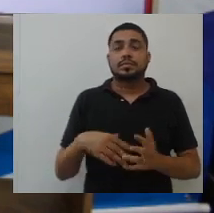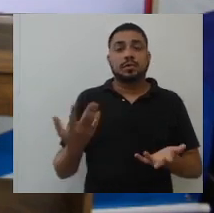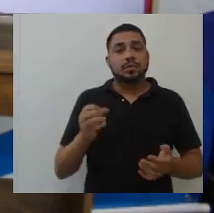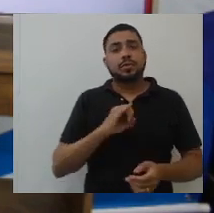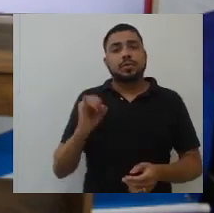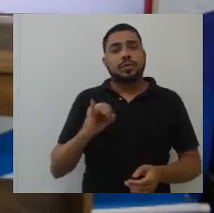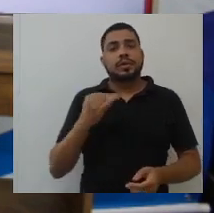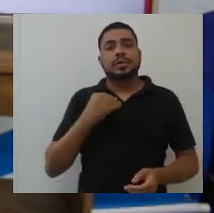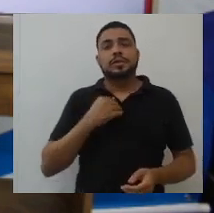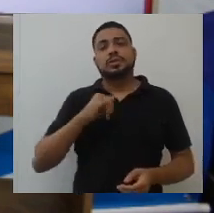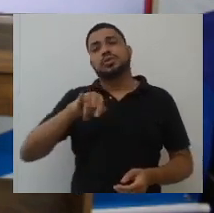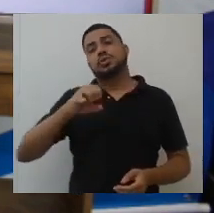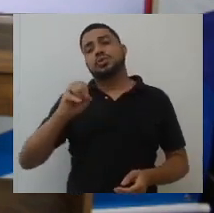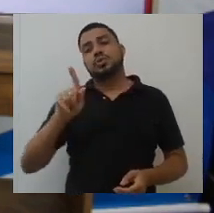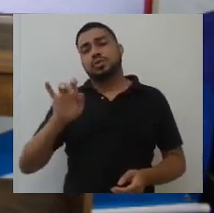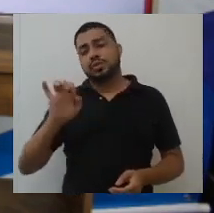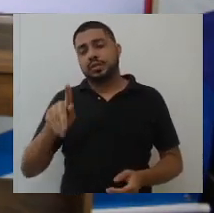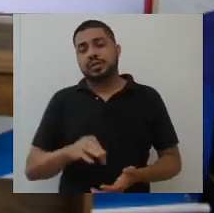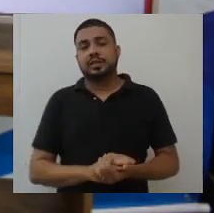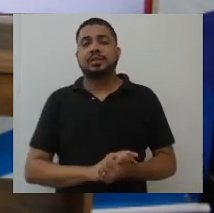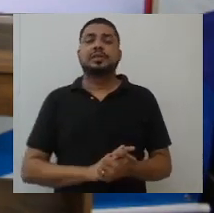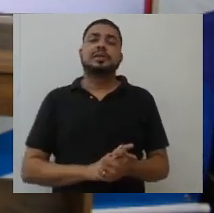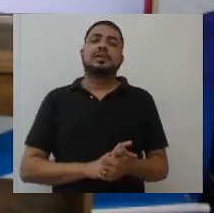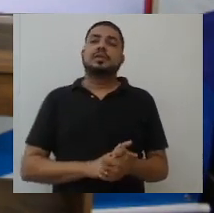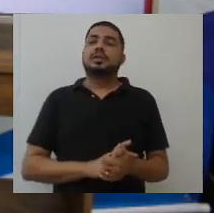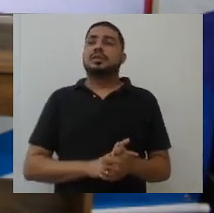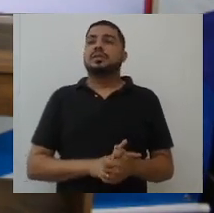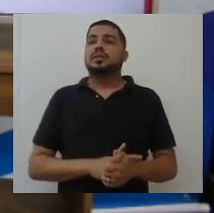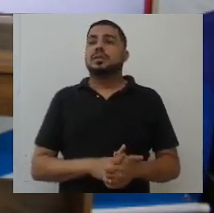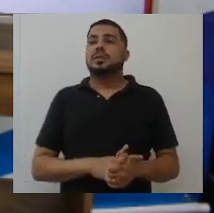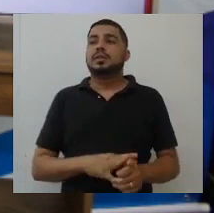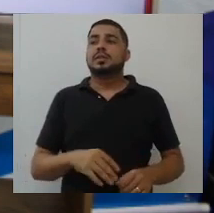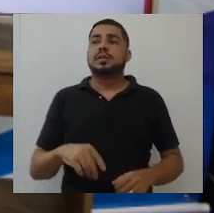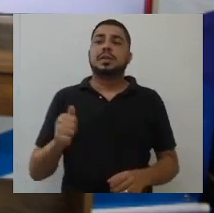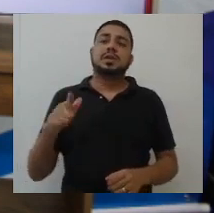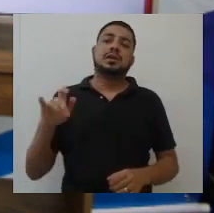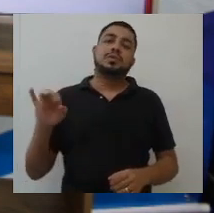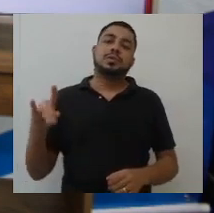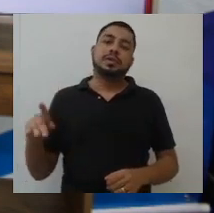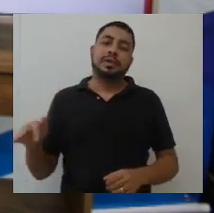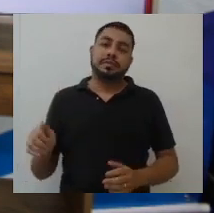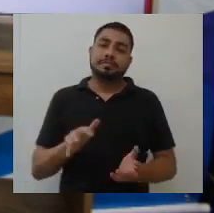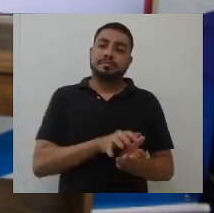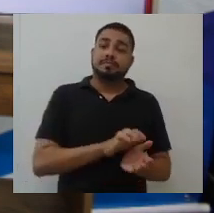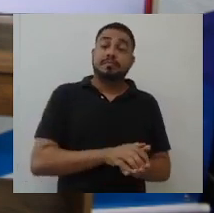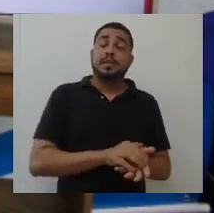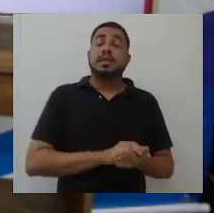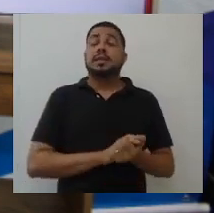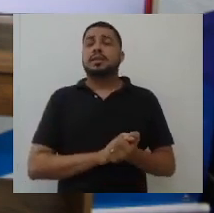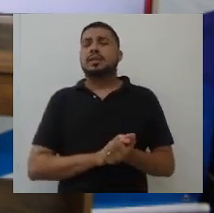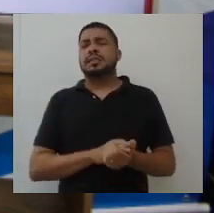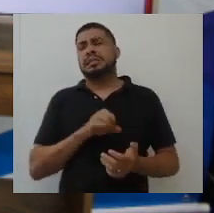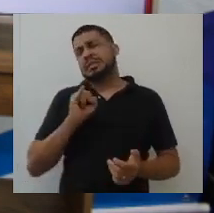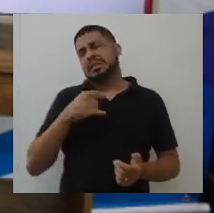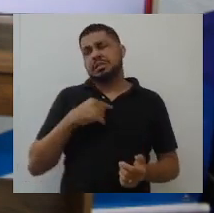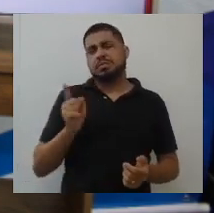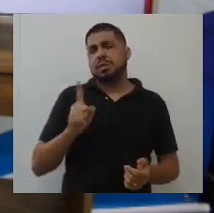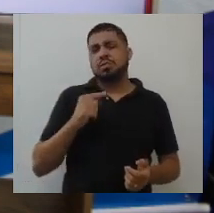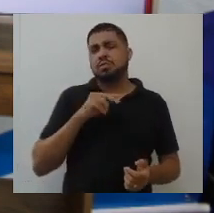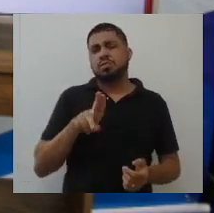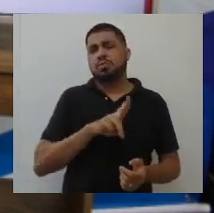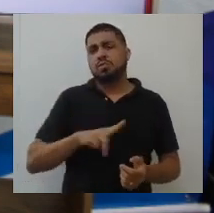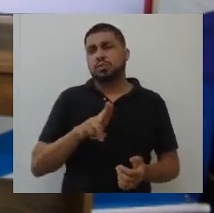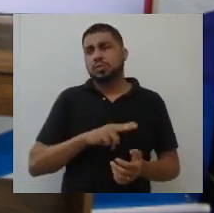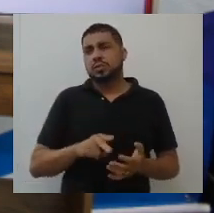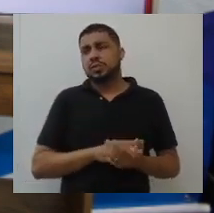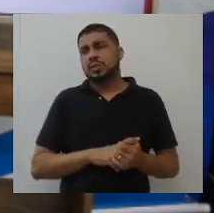Olá, sou Jorge Eduardo Eren Gonçalo Antunes, Alagoinhas, Pernambuco. Se eu não usar os pronomes na